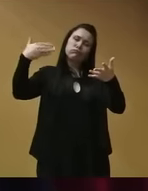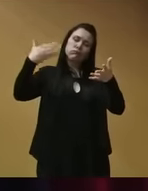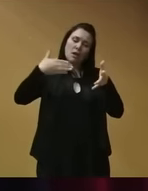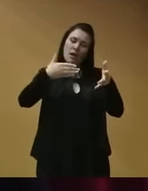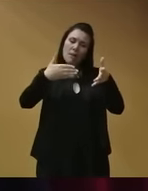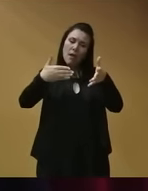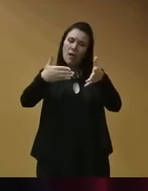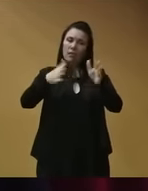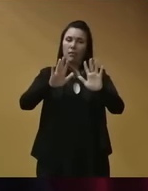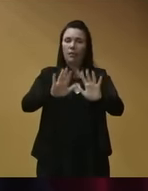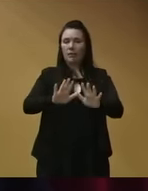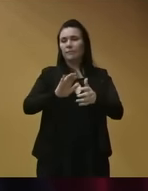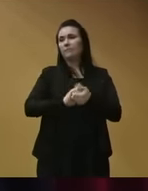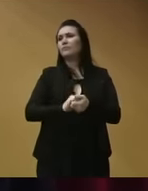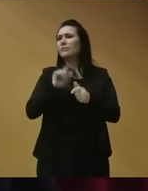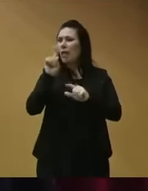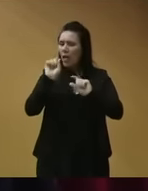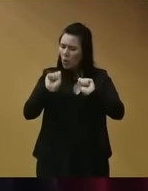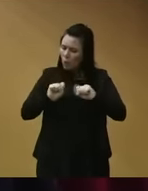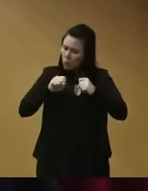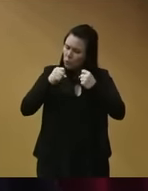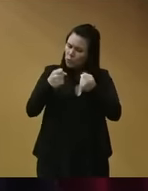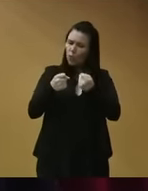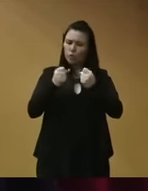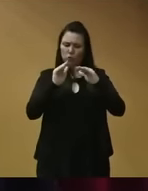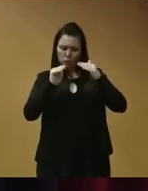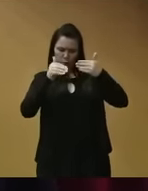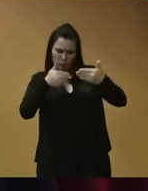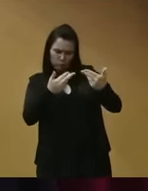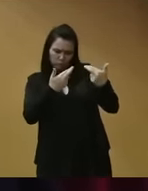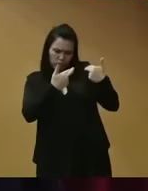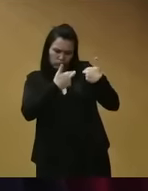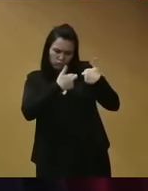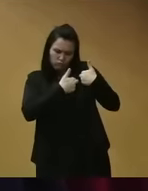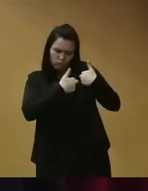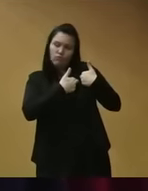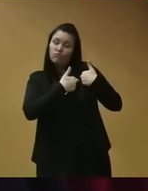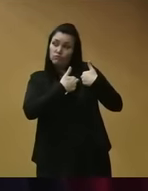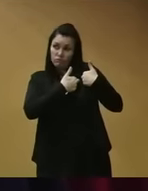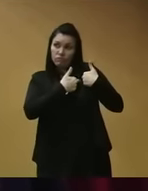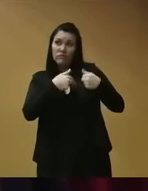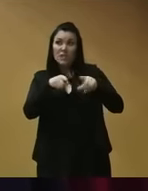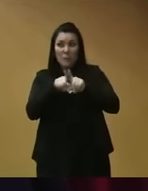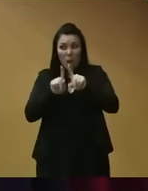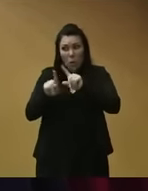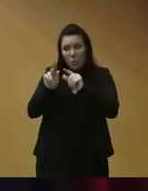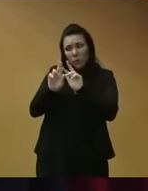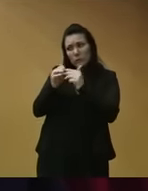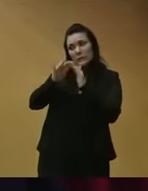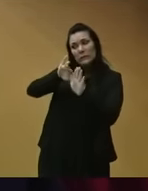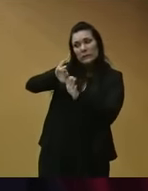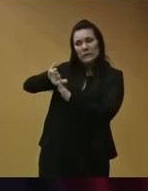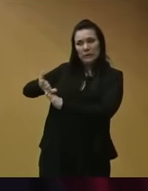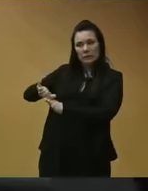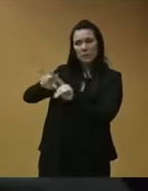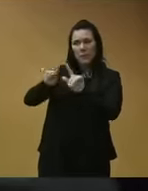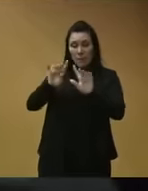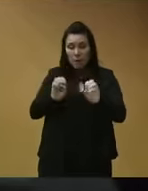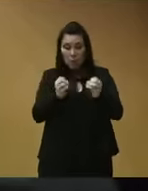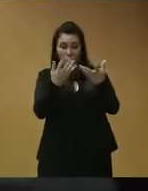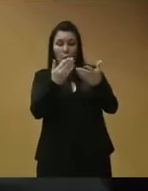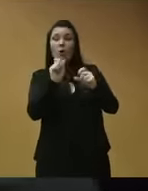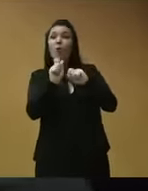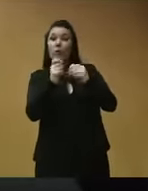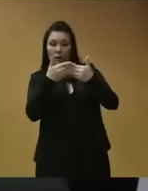caminhada, com muito esforço, dedicação e abdicação, mas também para comemorar o